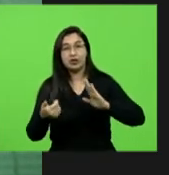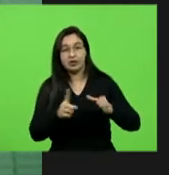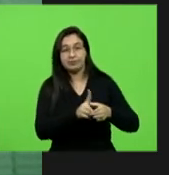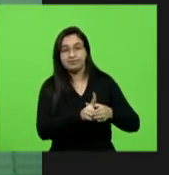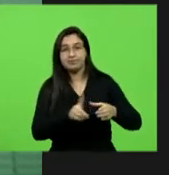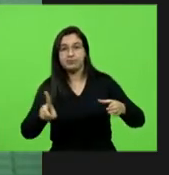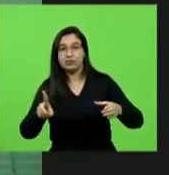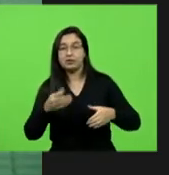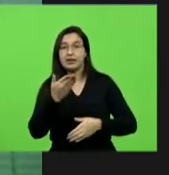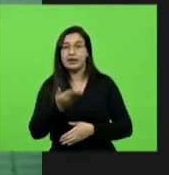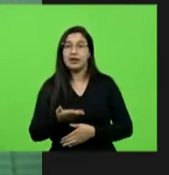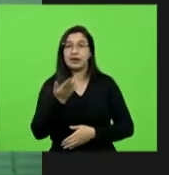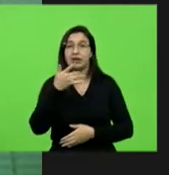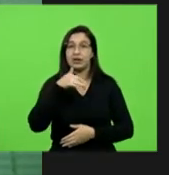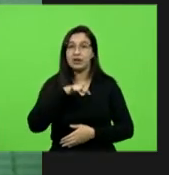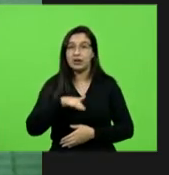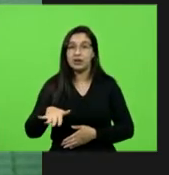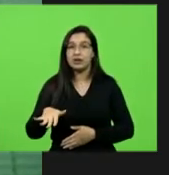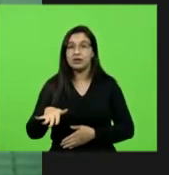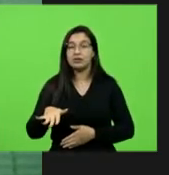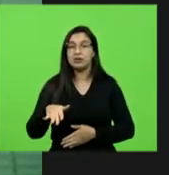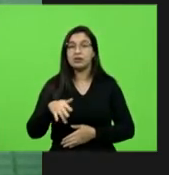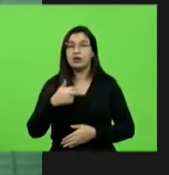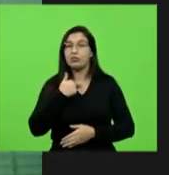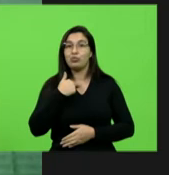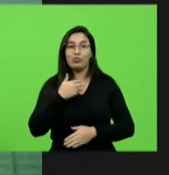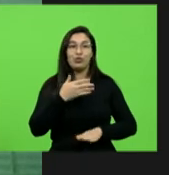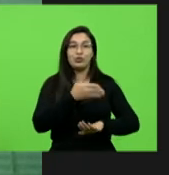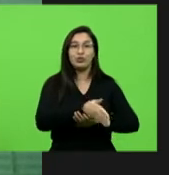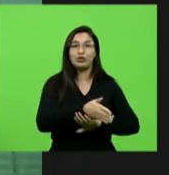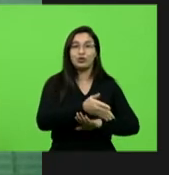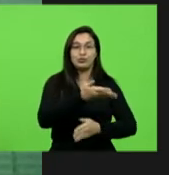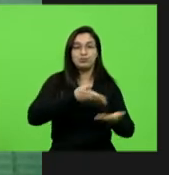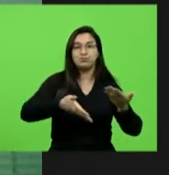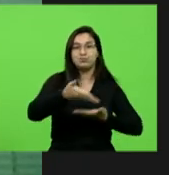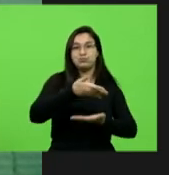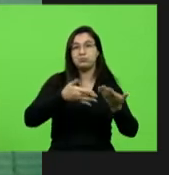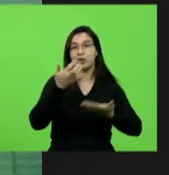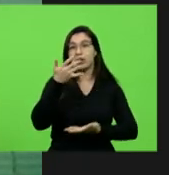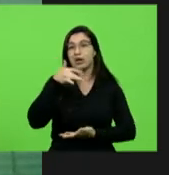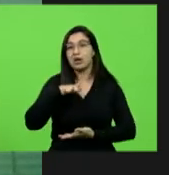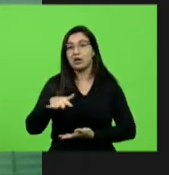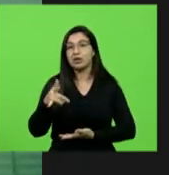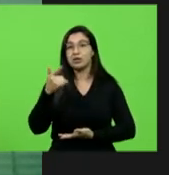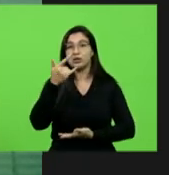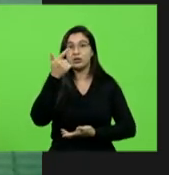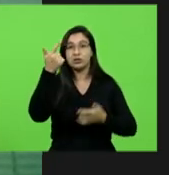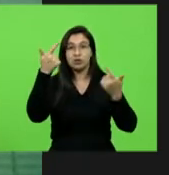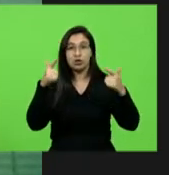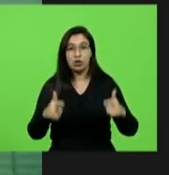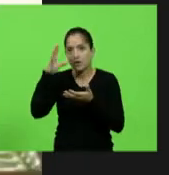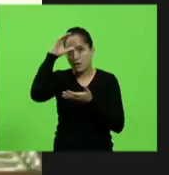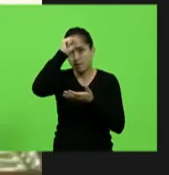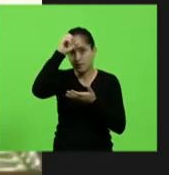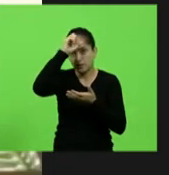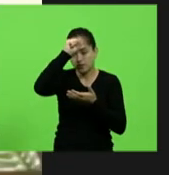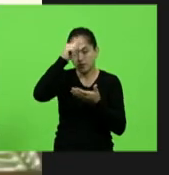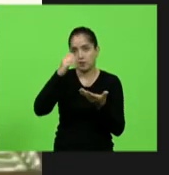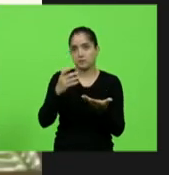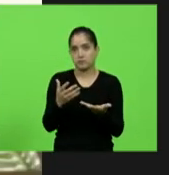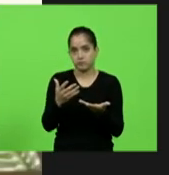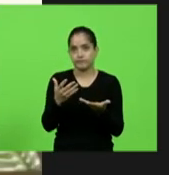da criança o direito de estar com outras crianças no espaço coletivo da escola. O